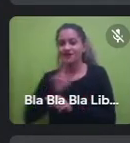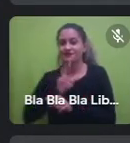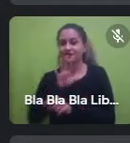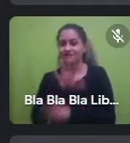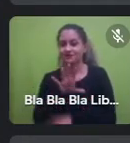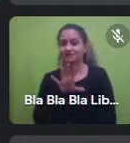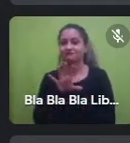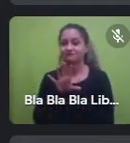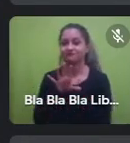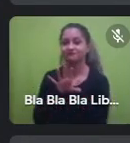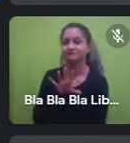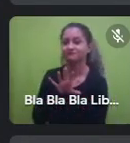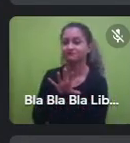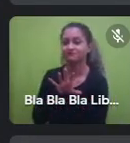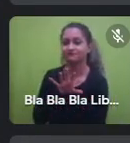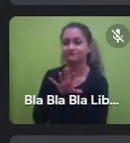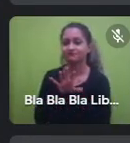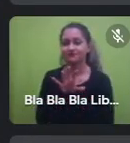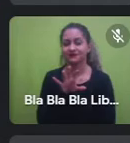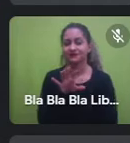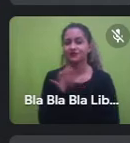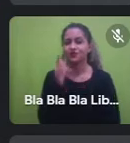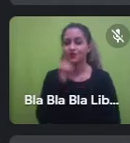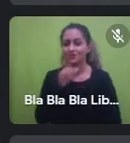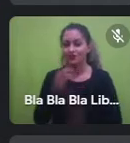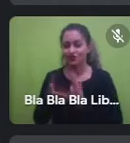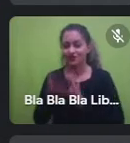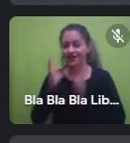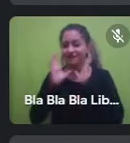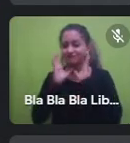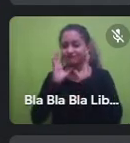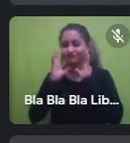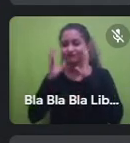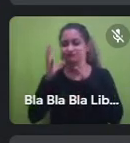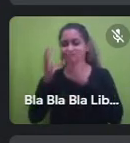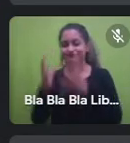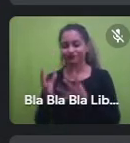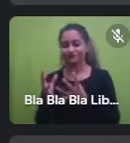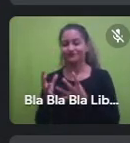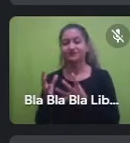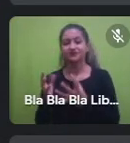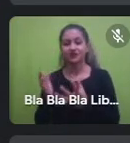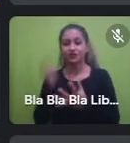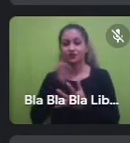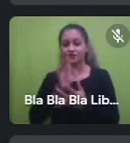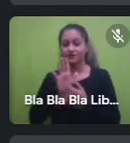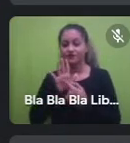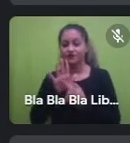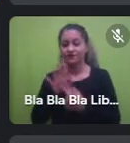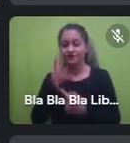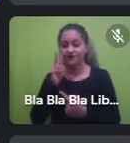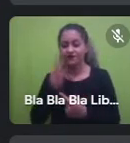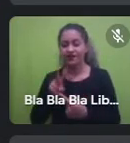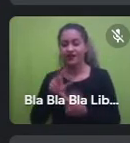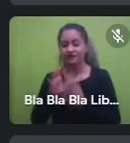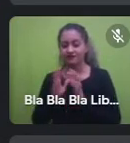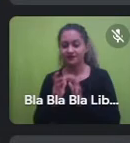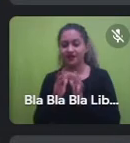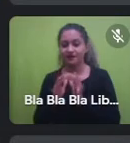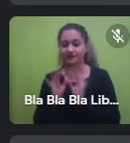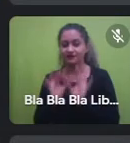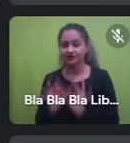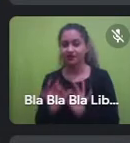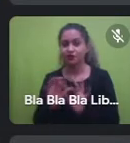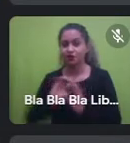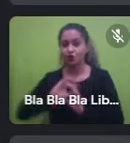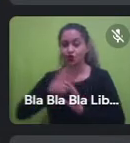retirar a calota craniana, expor e poder obter o encéfalo